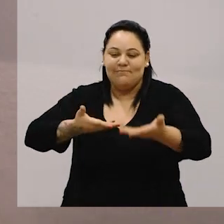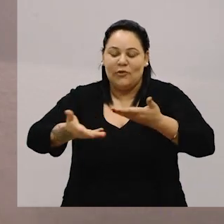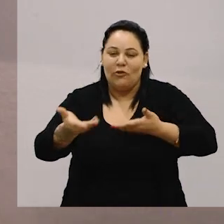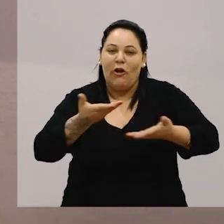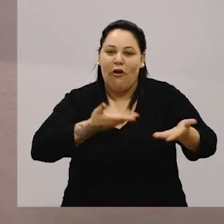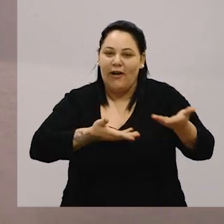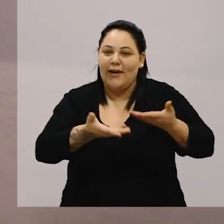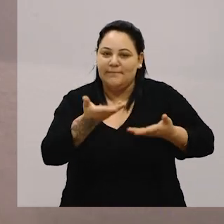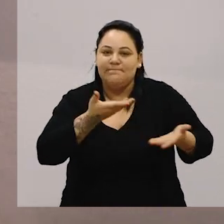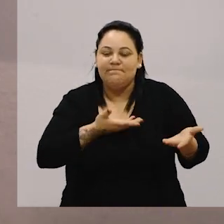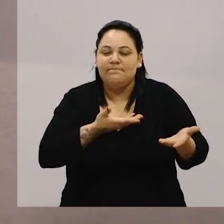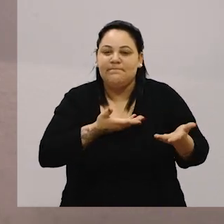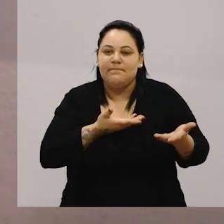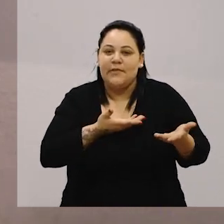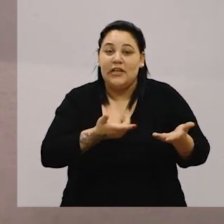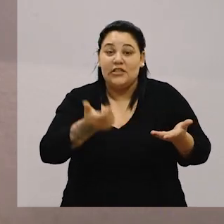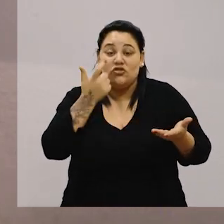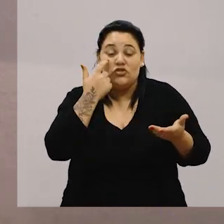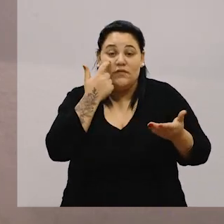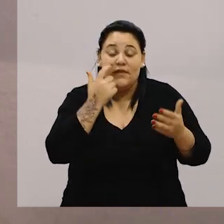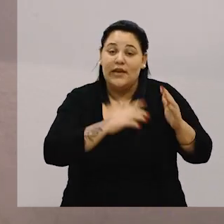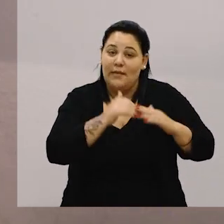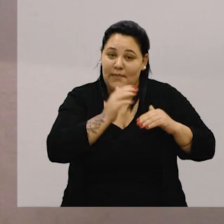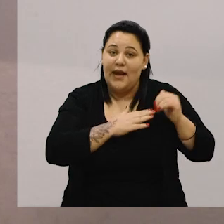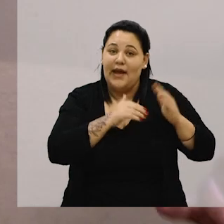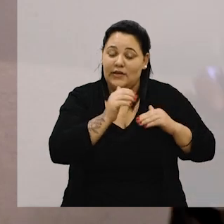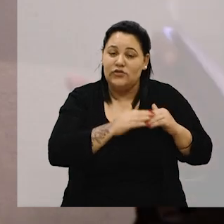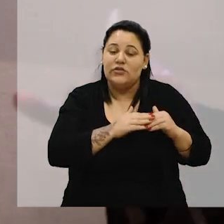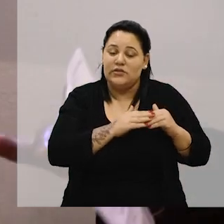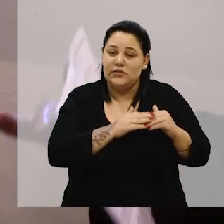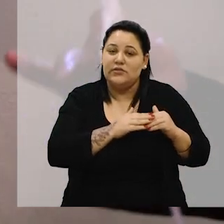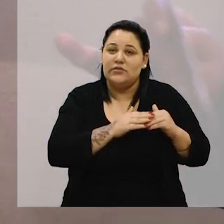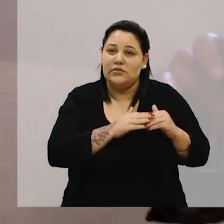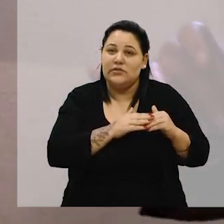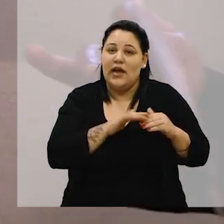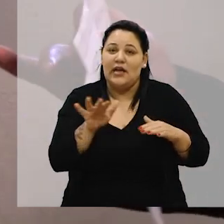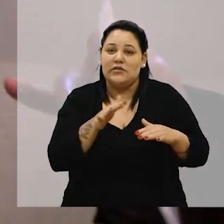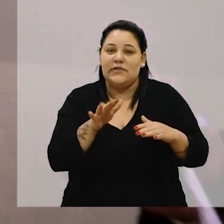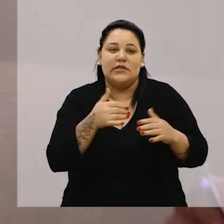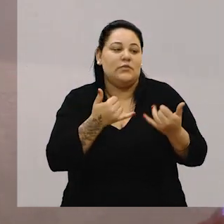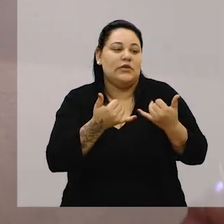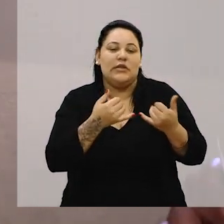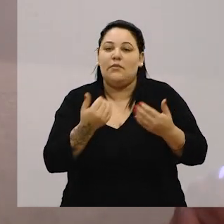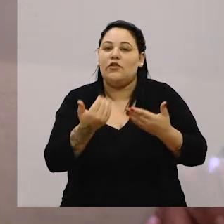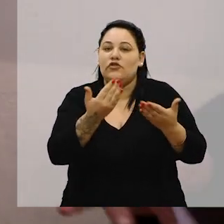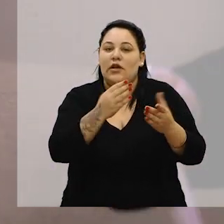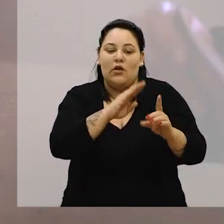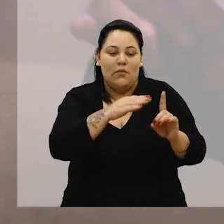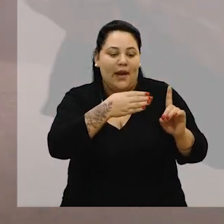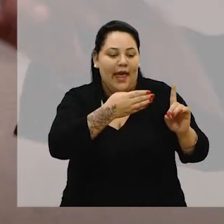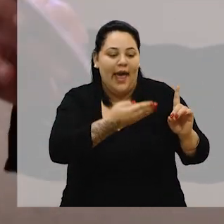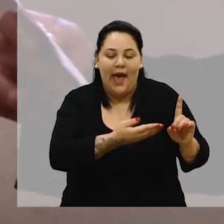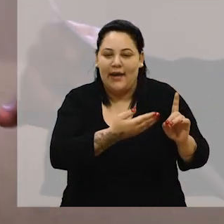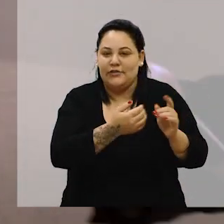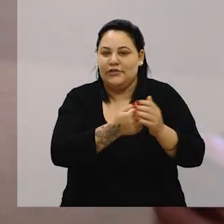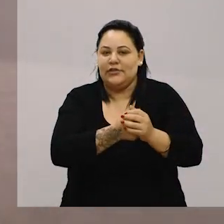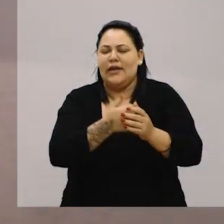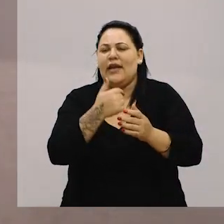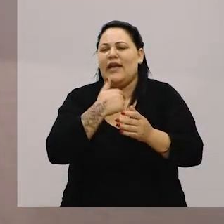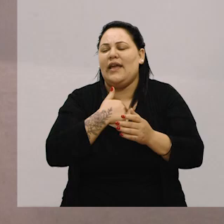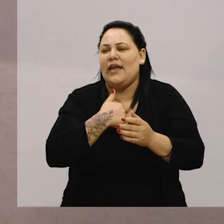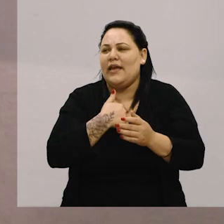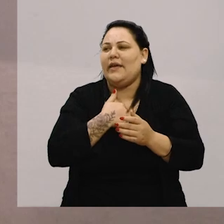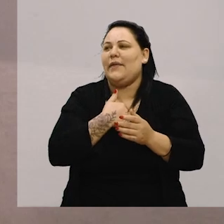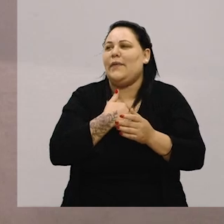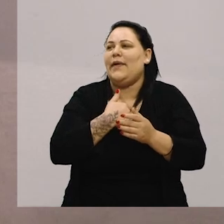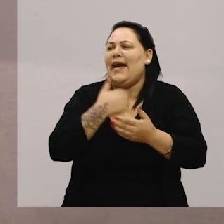troca que nós temos visto na prática. Muitas vezes, prestação de homenagens, inclusive, devo ao fulano de